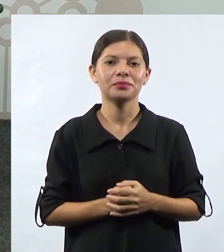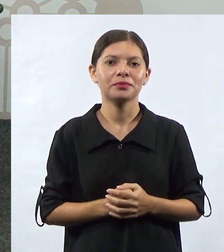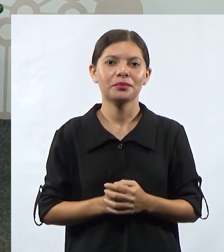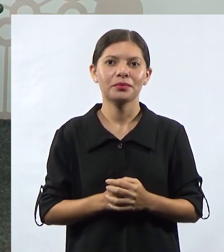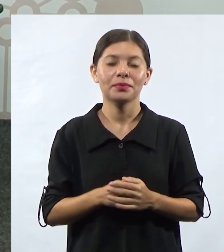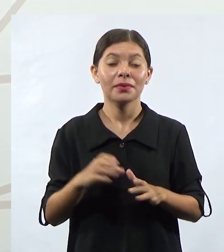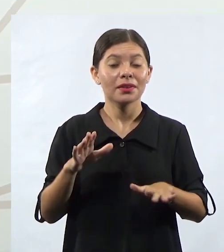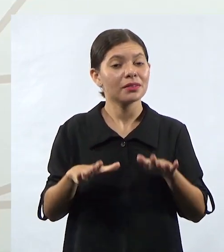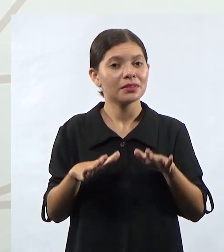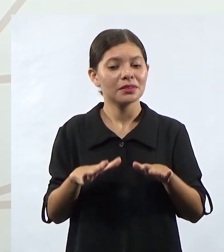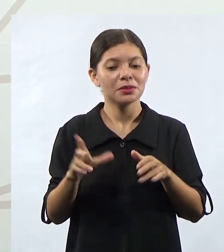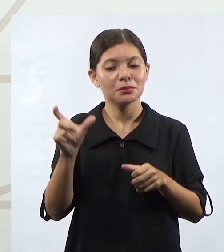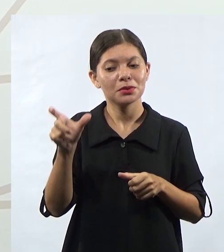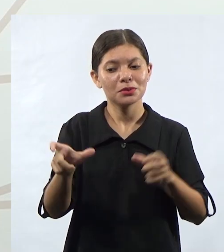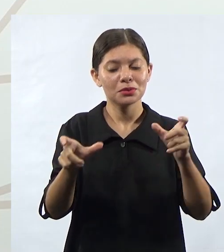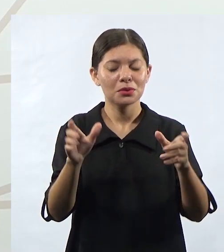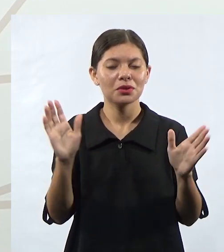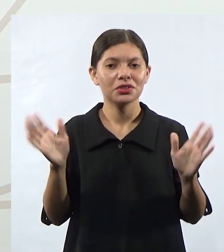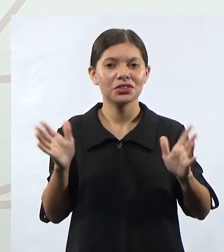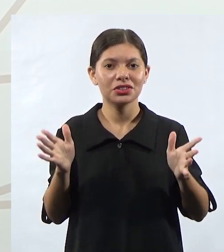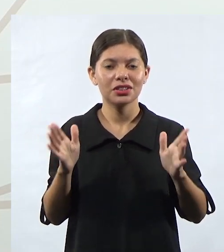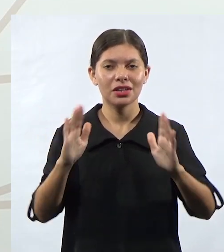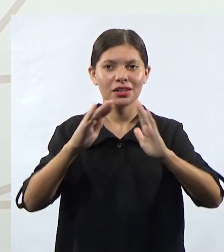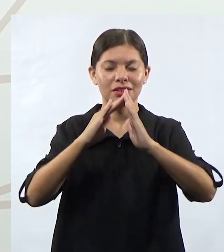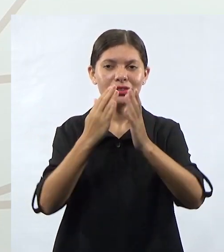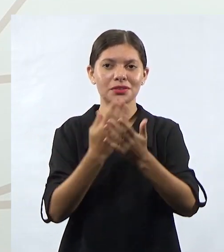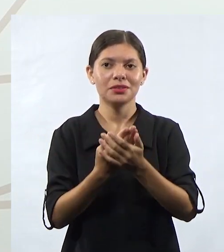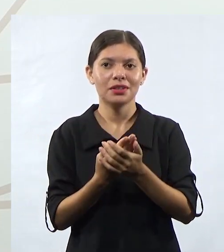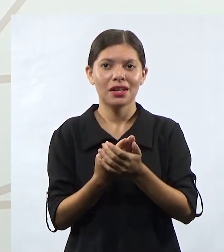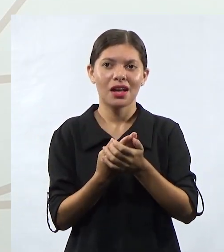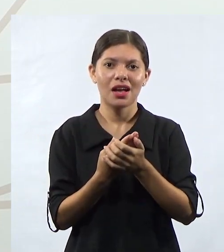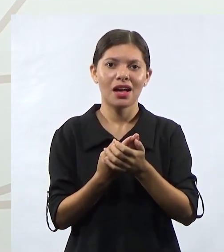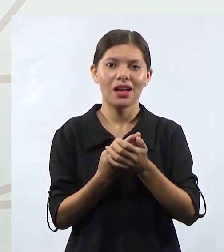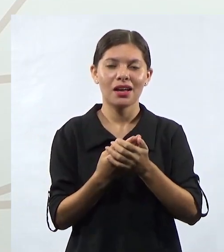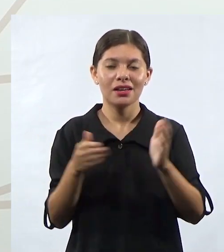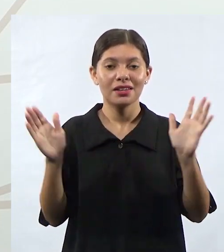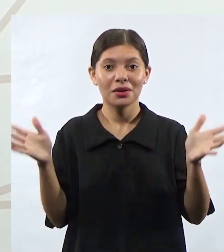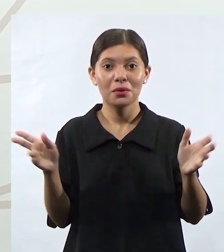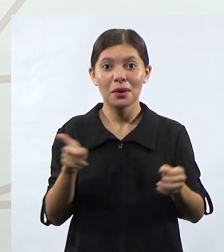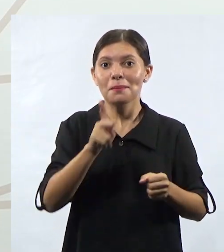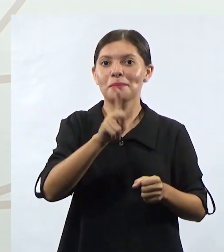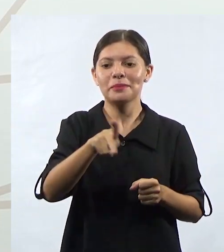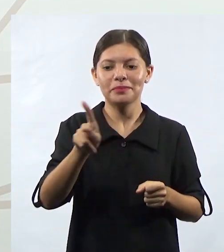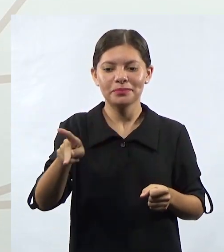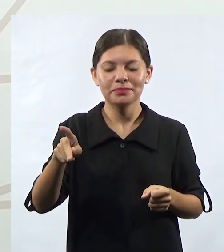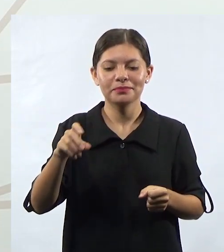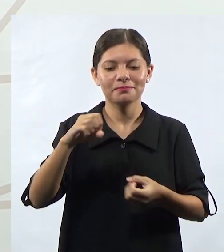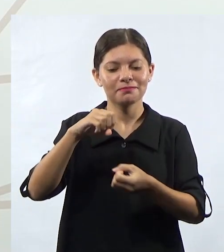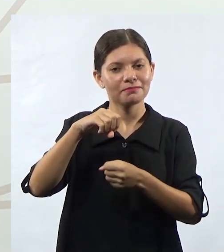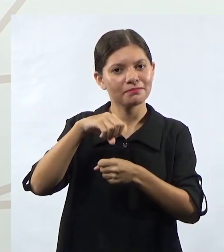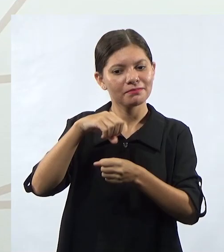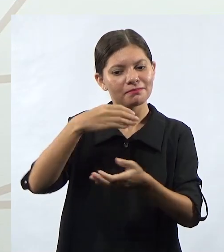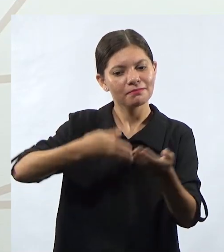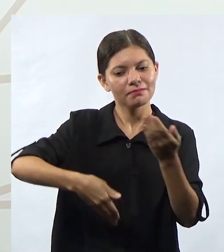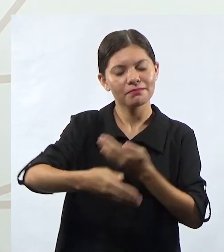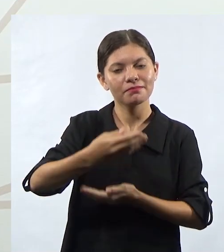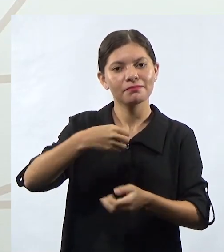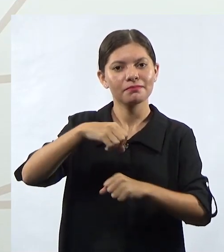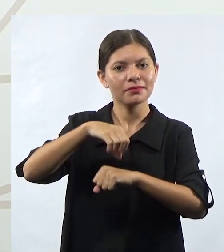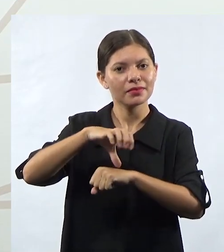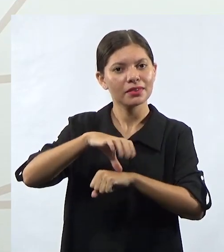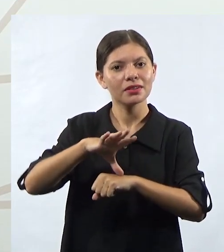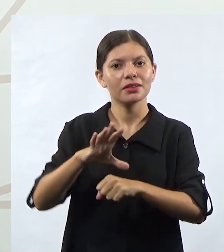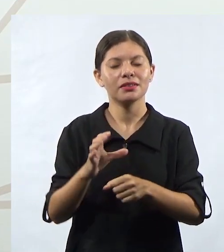na escola, né, e acabou entrando na docência e leciona hoje nessa escola. Então, a história da